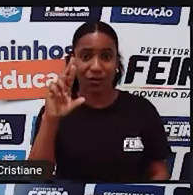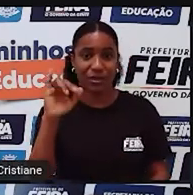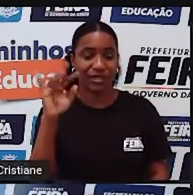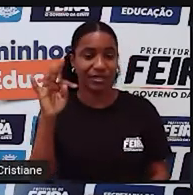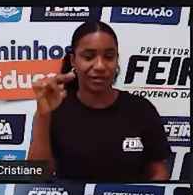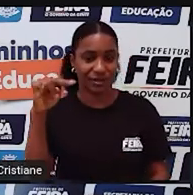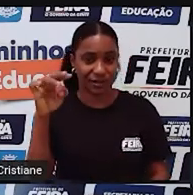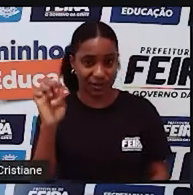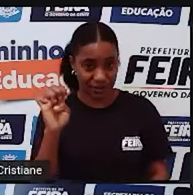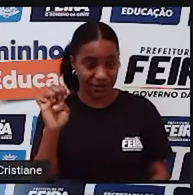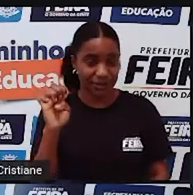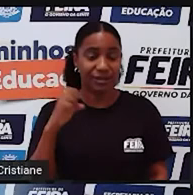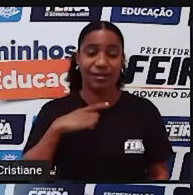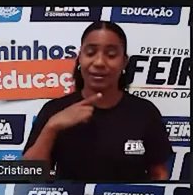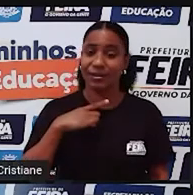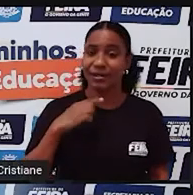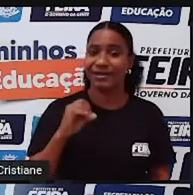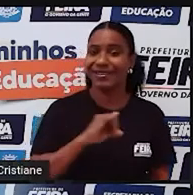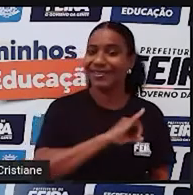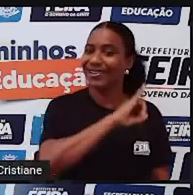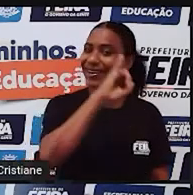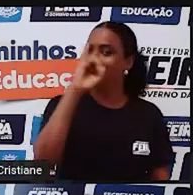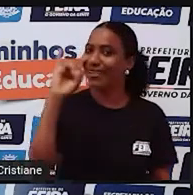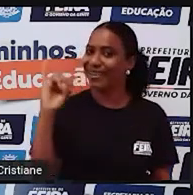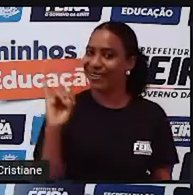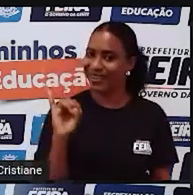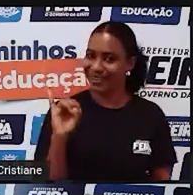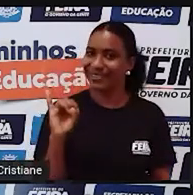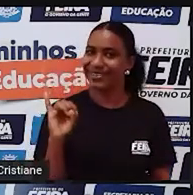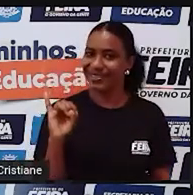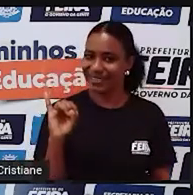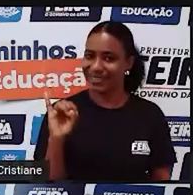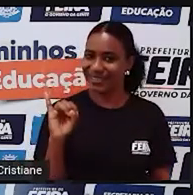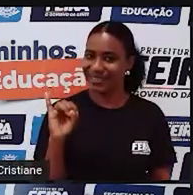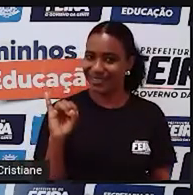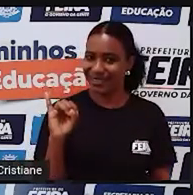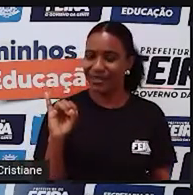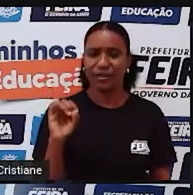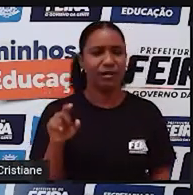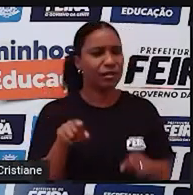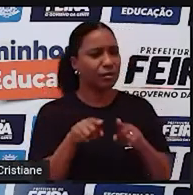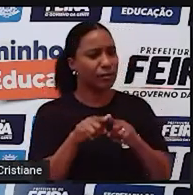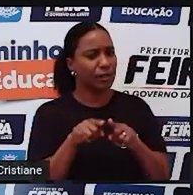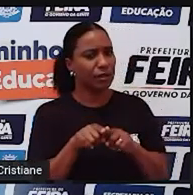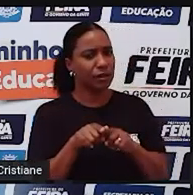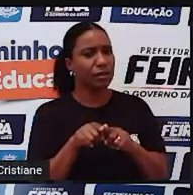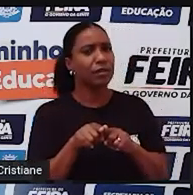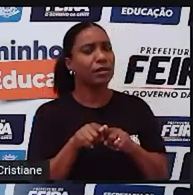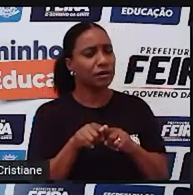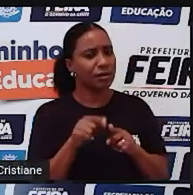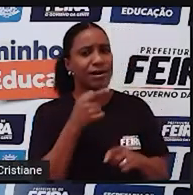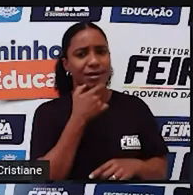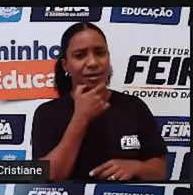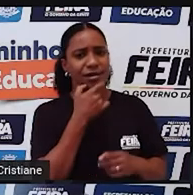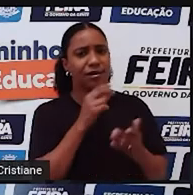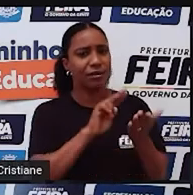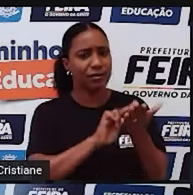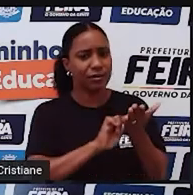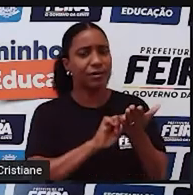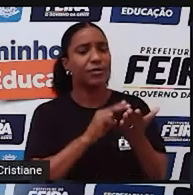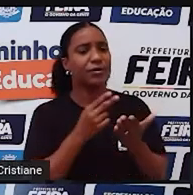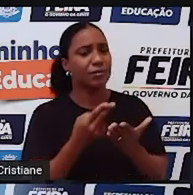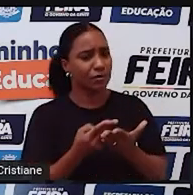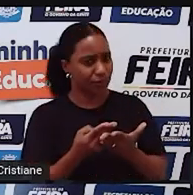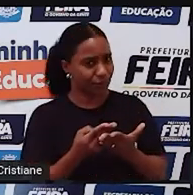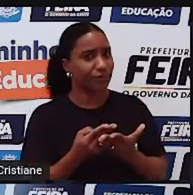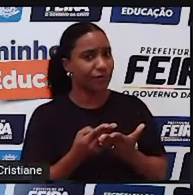informal, e utiliza essa expressão how are you, que em inglês eles